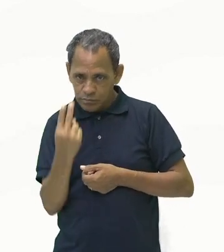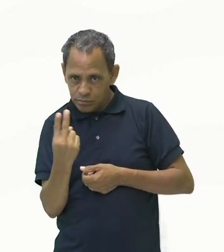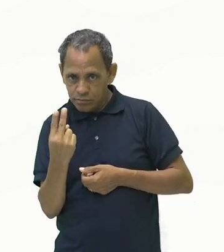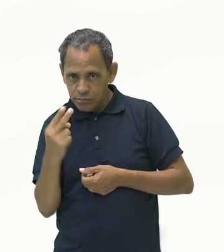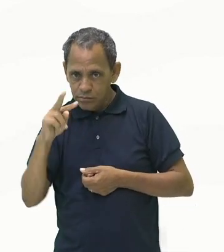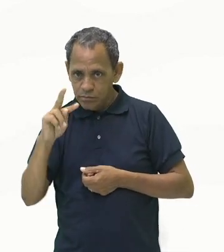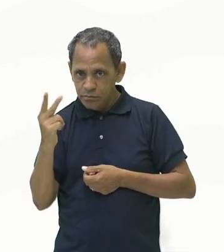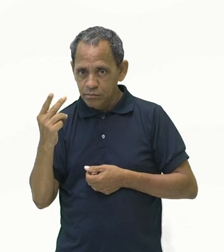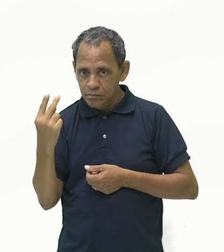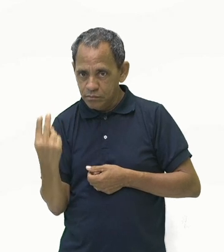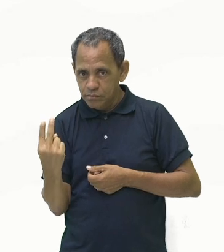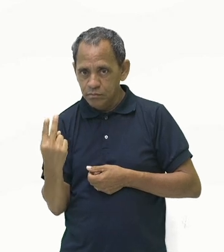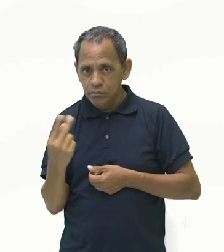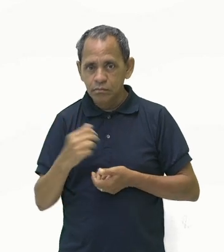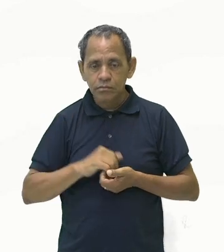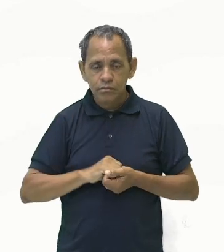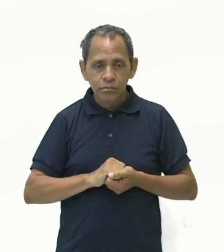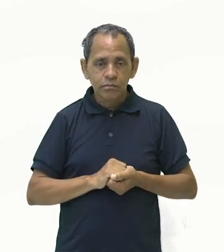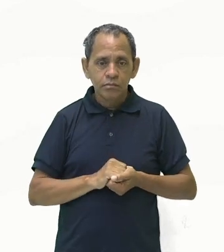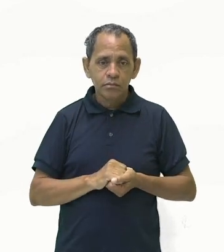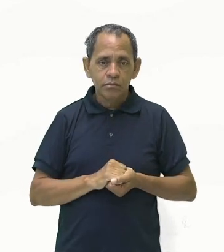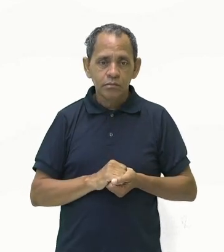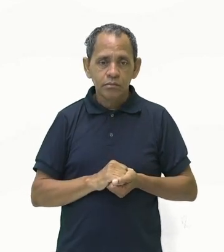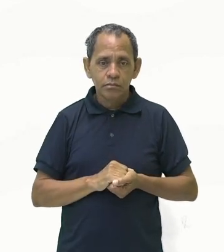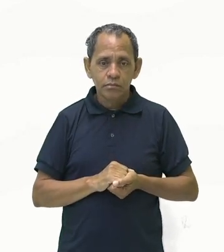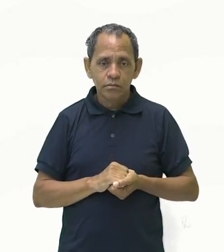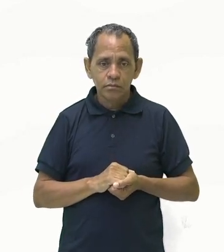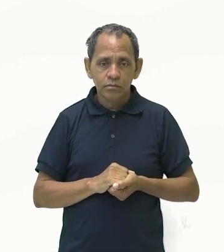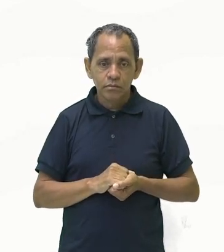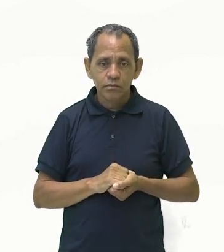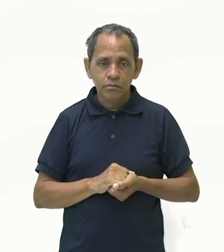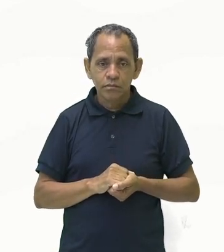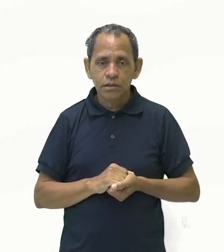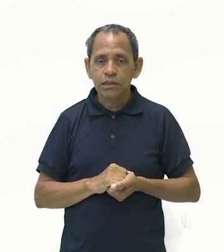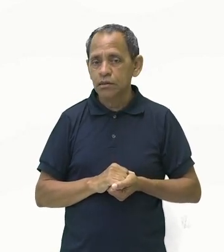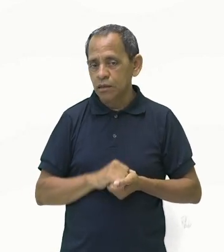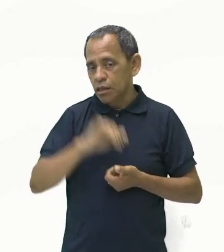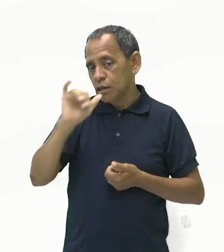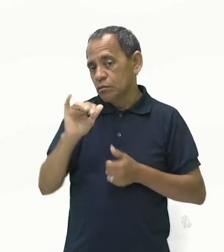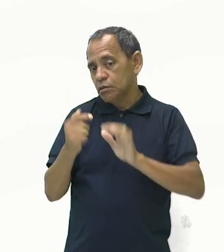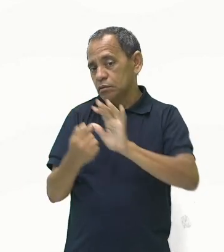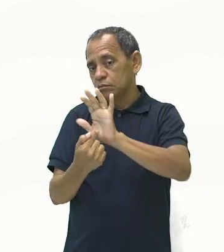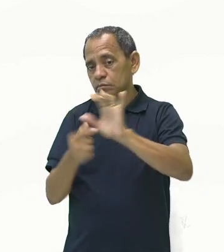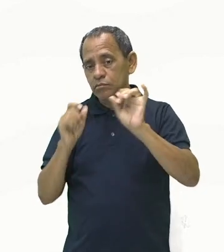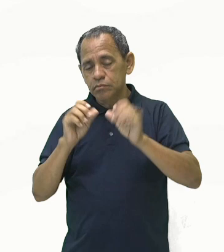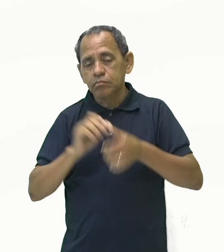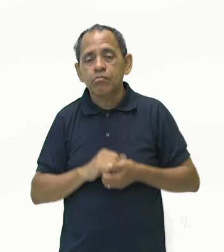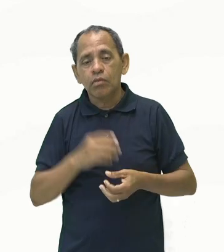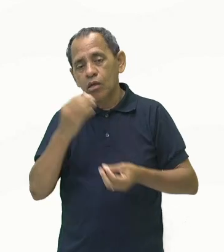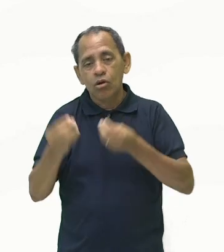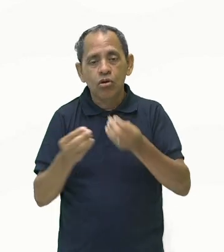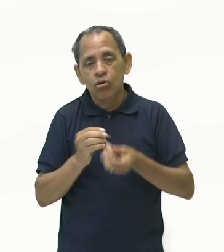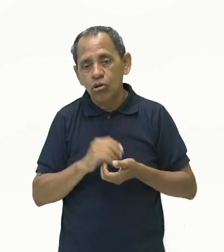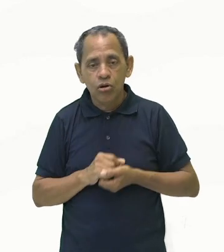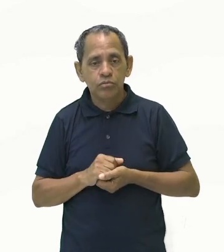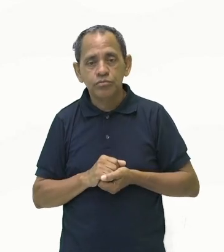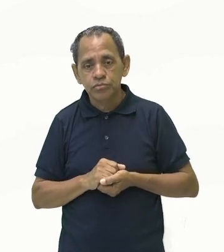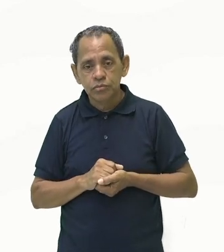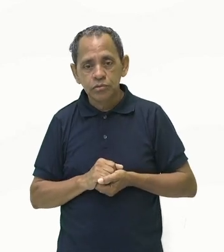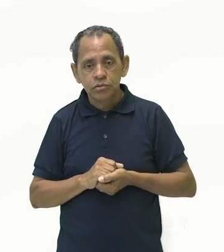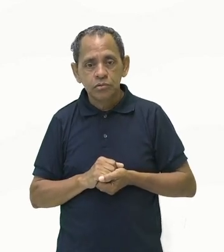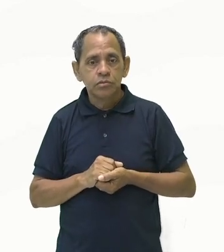aqui, com 2 hidrogênios aqui e aqui, tá? E da mesma forma que a questão anterior, nós